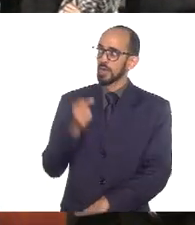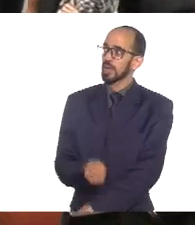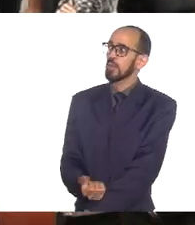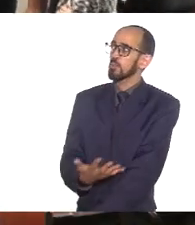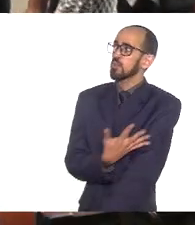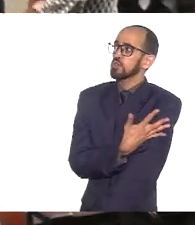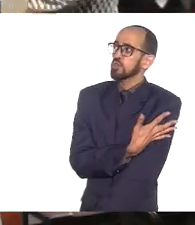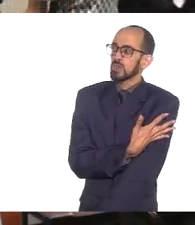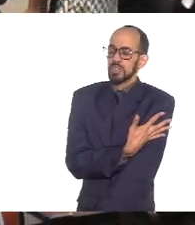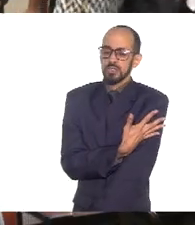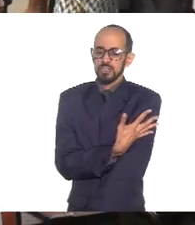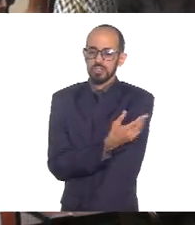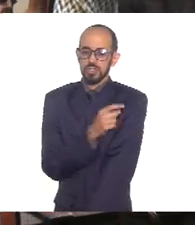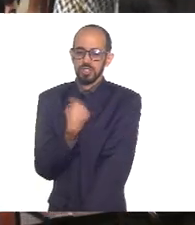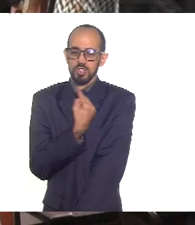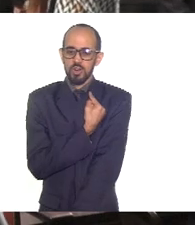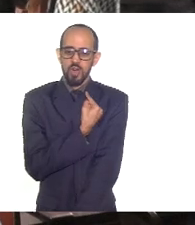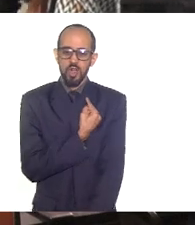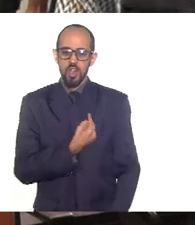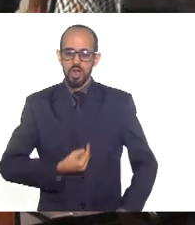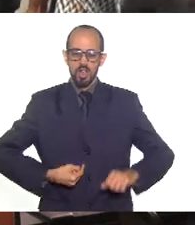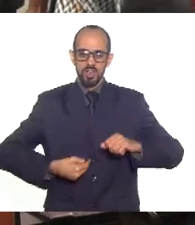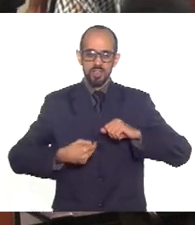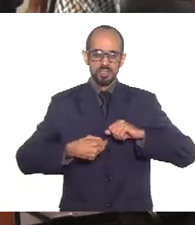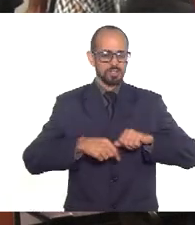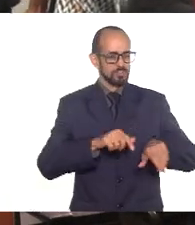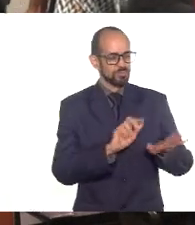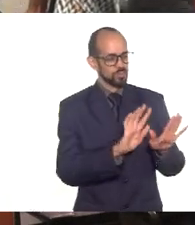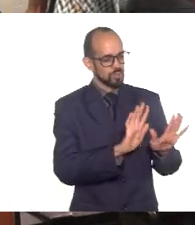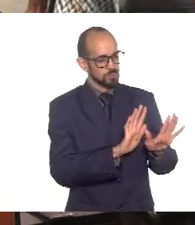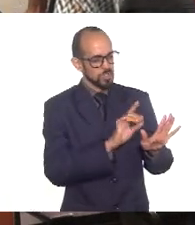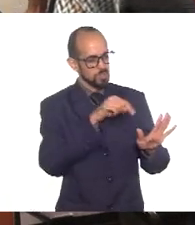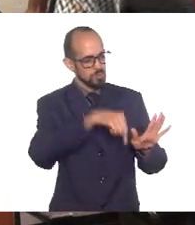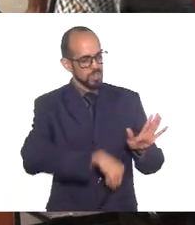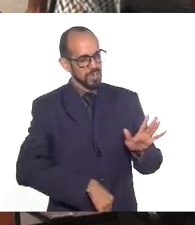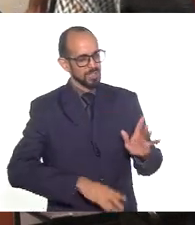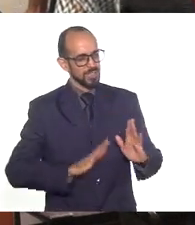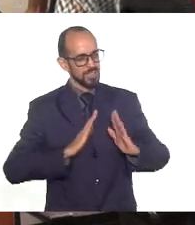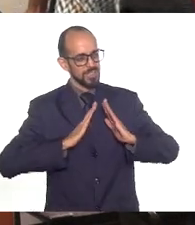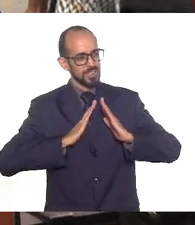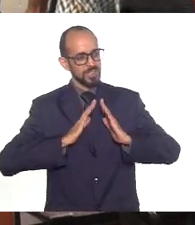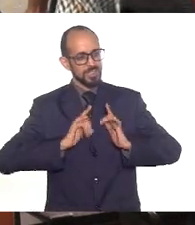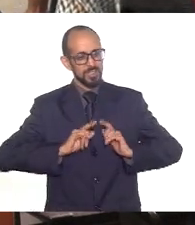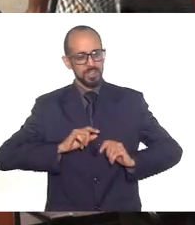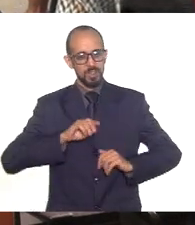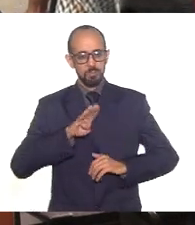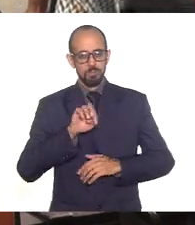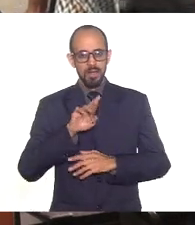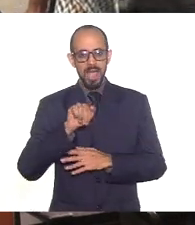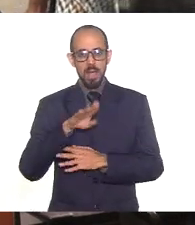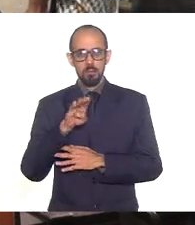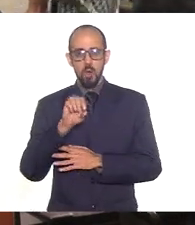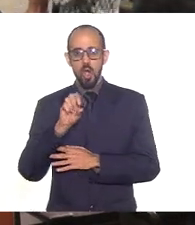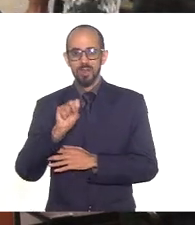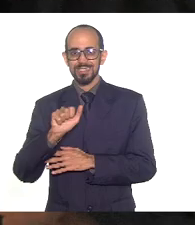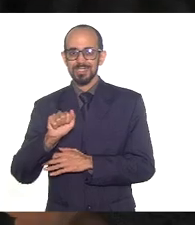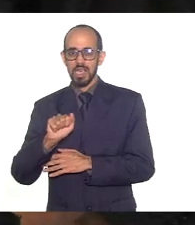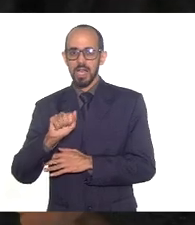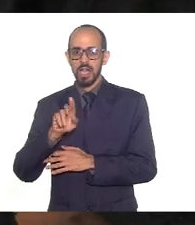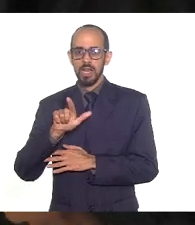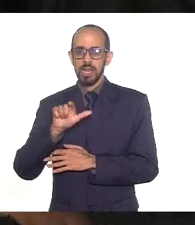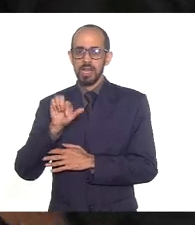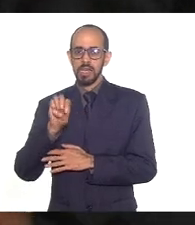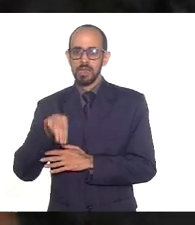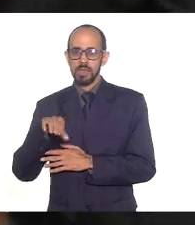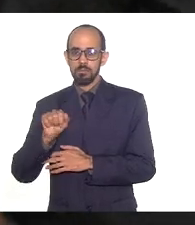emocionante que a gente se diz perde se despede do plenário Barbosa Lima sobrinho a gente